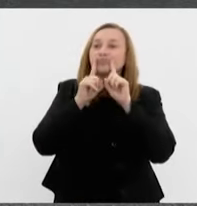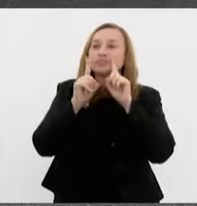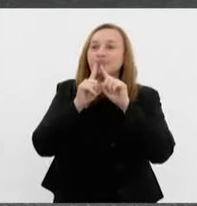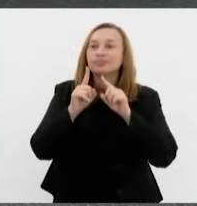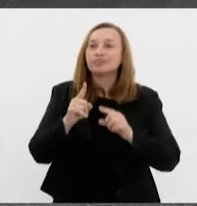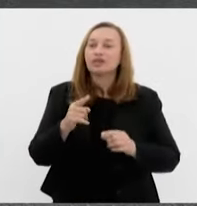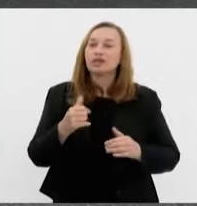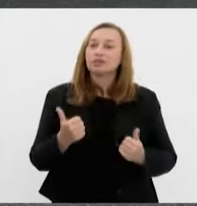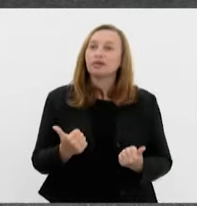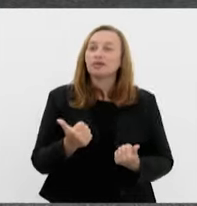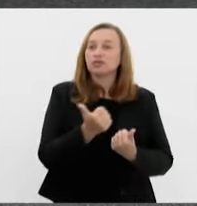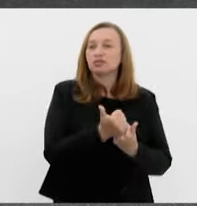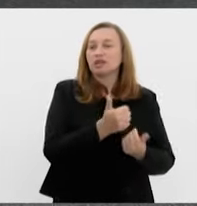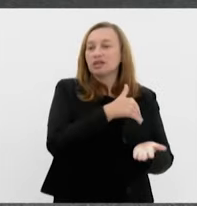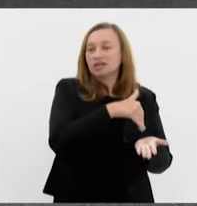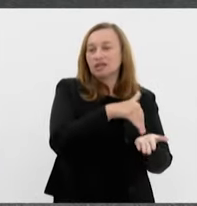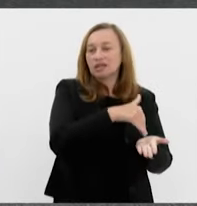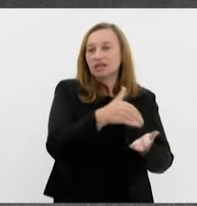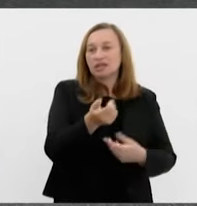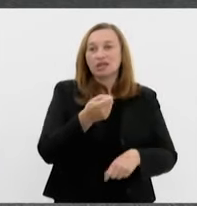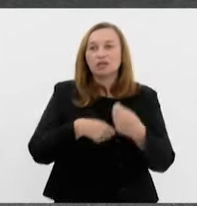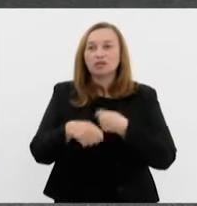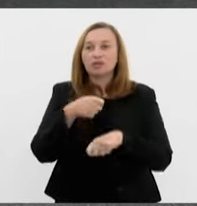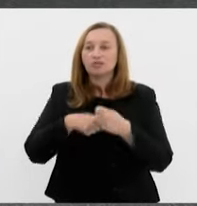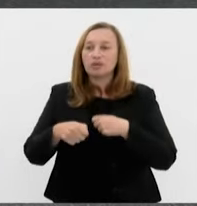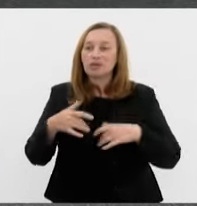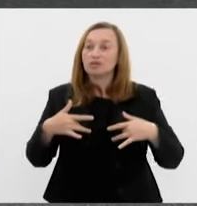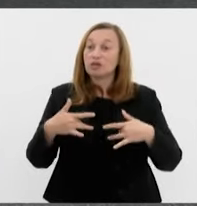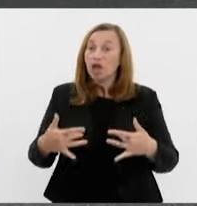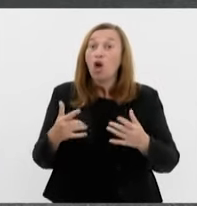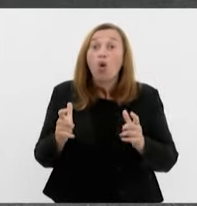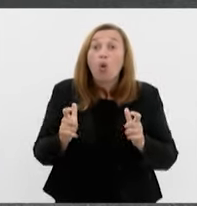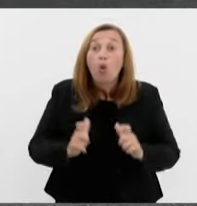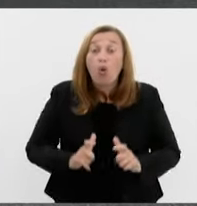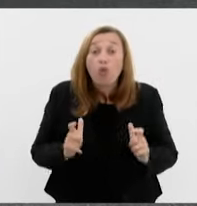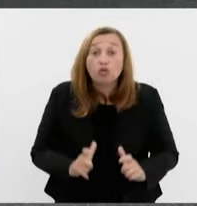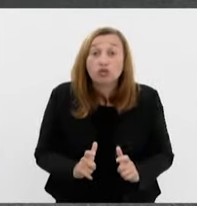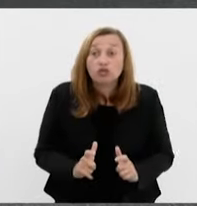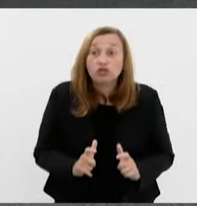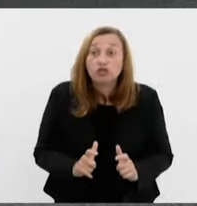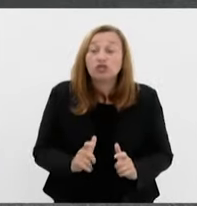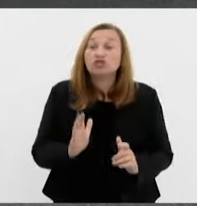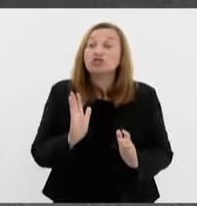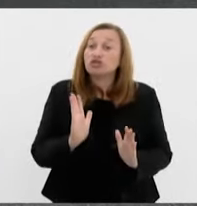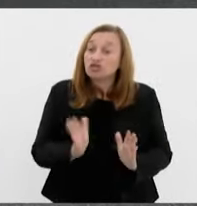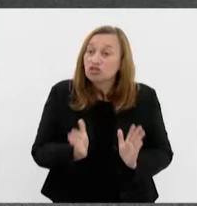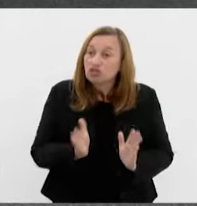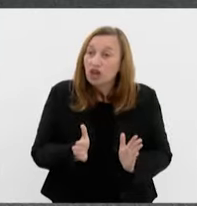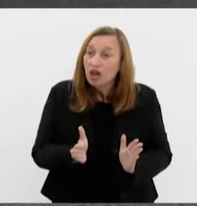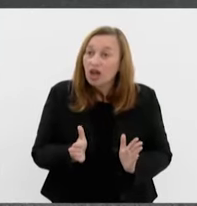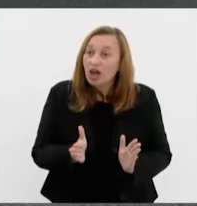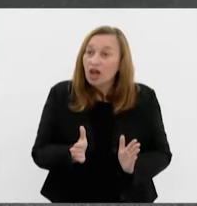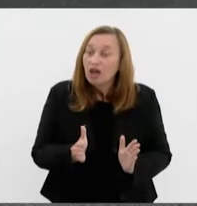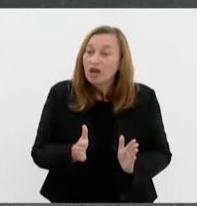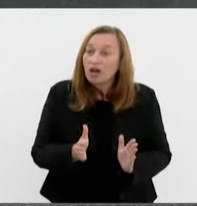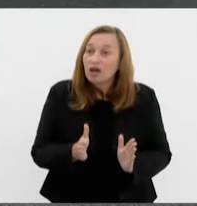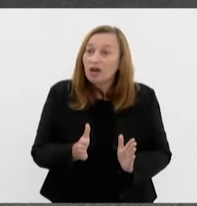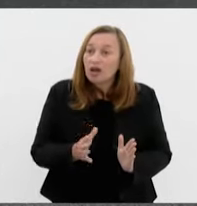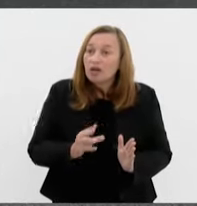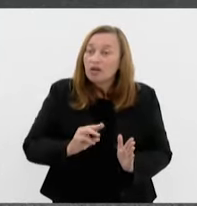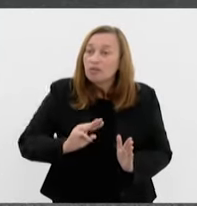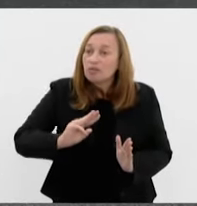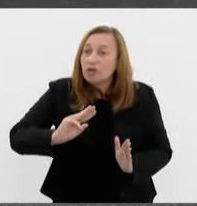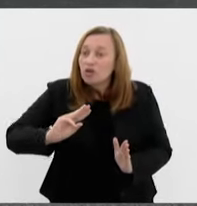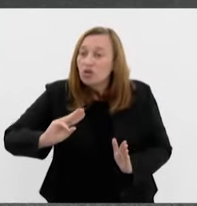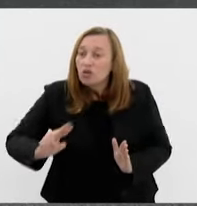a secretaria de economia solidária na Cidade do Rio de Janeiro onde ele já despejou milhões em ações do